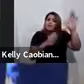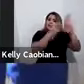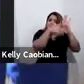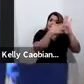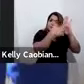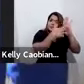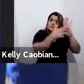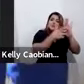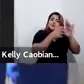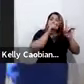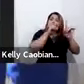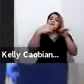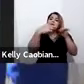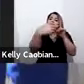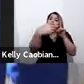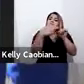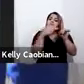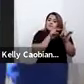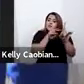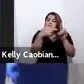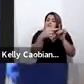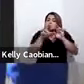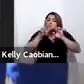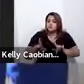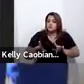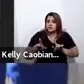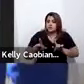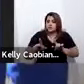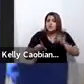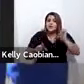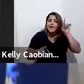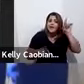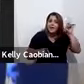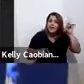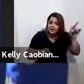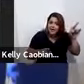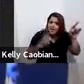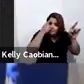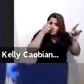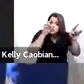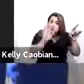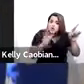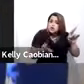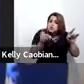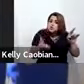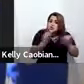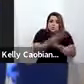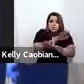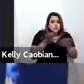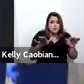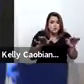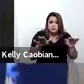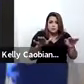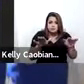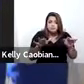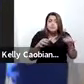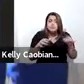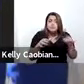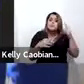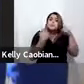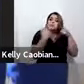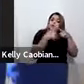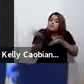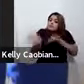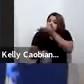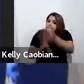única e exclusiva econômica em relação ao tratamento de seus empregados.